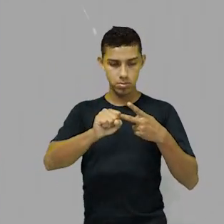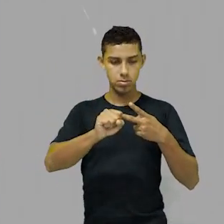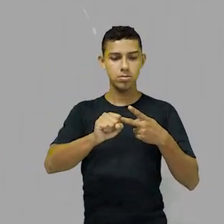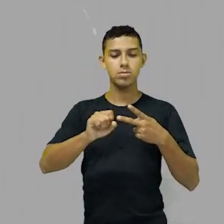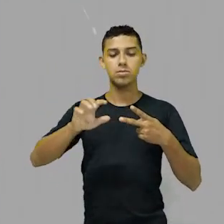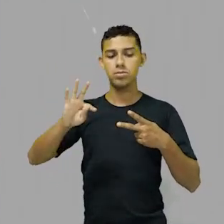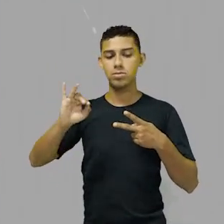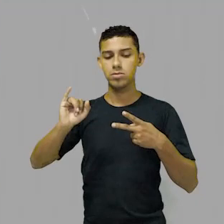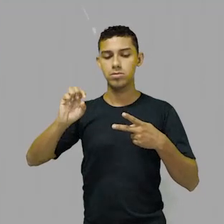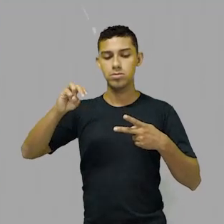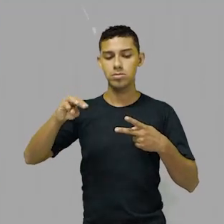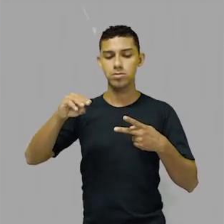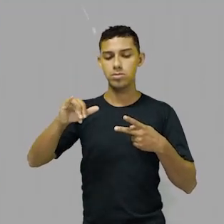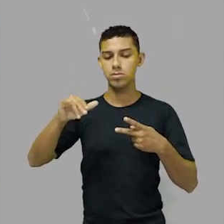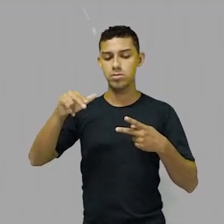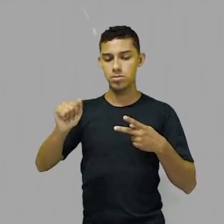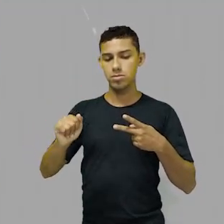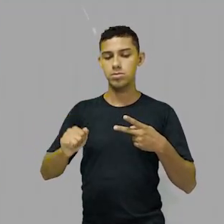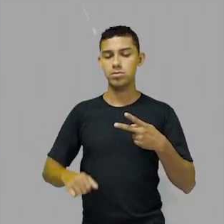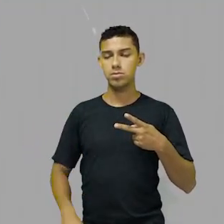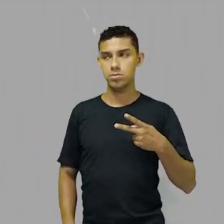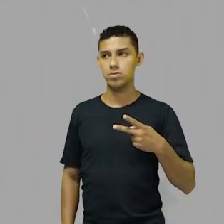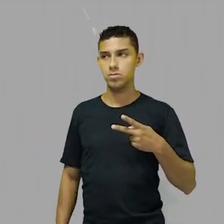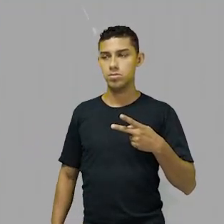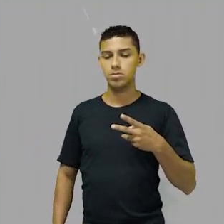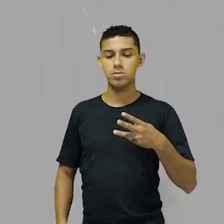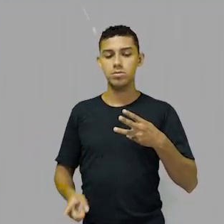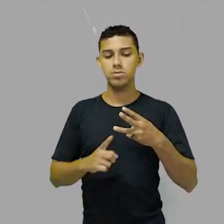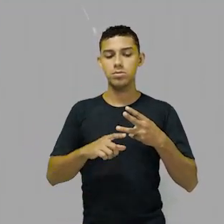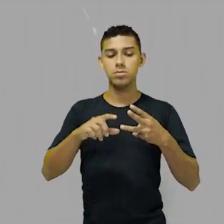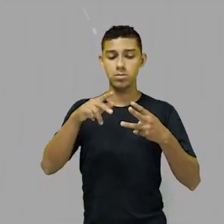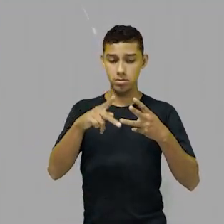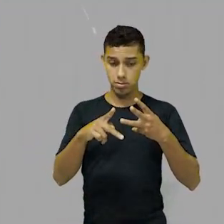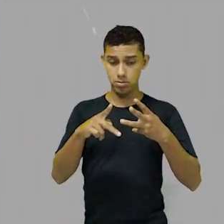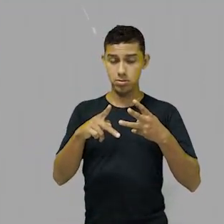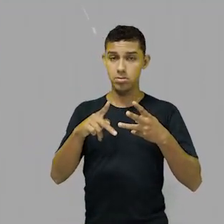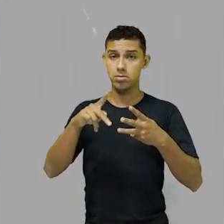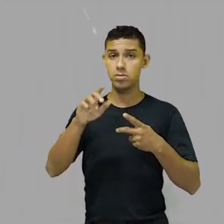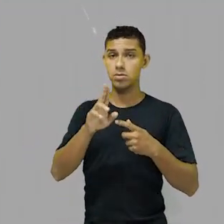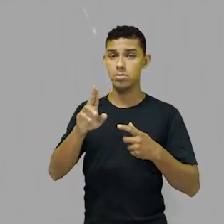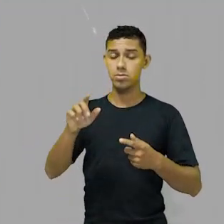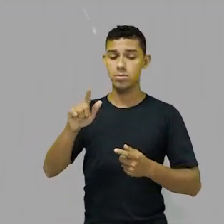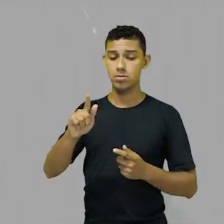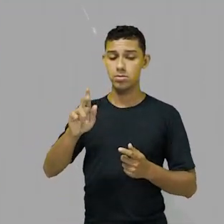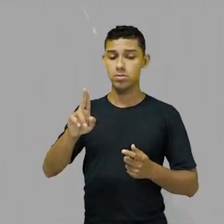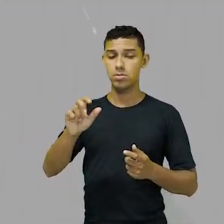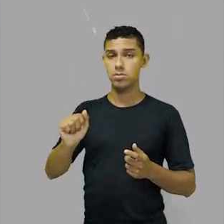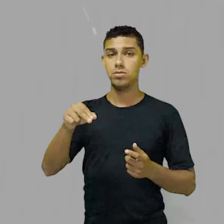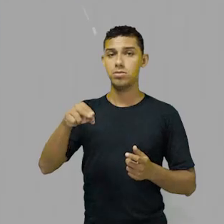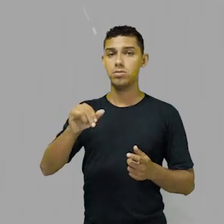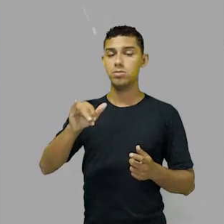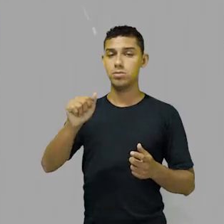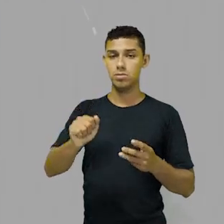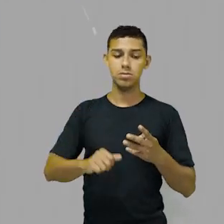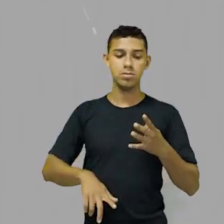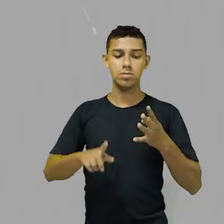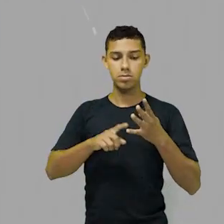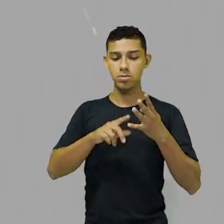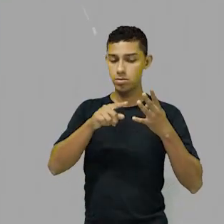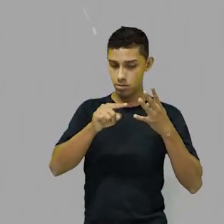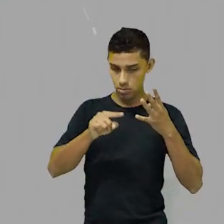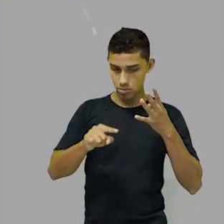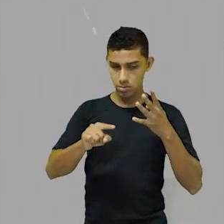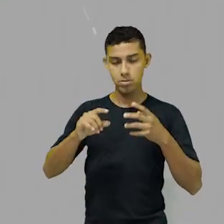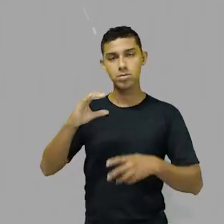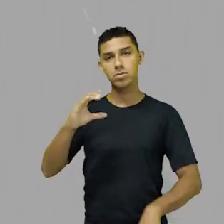S, ela funcionaria aqui como se fosse a timina. A base P, ela funcionaria como se fosse a guanina e a